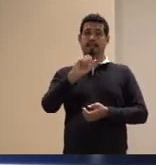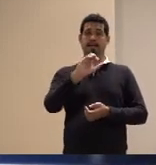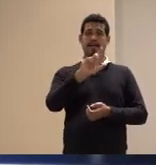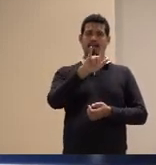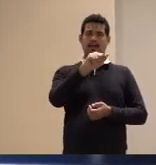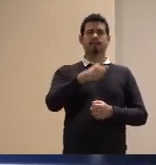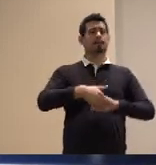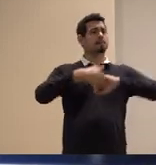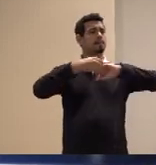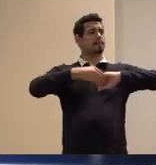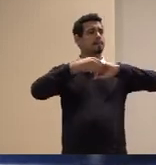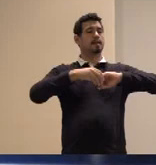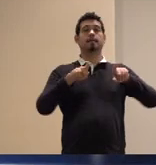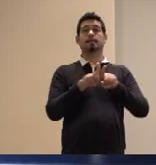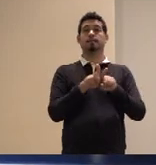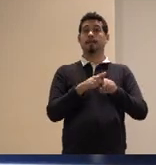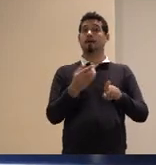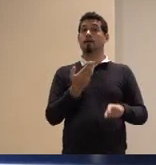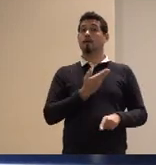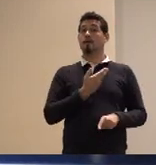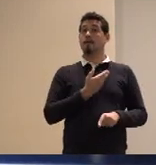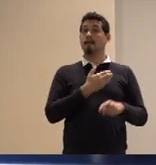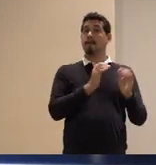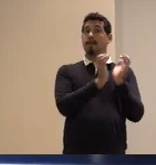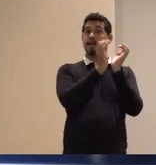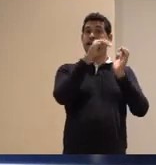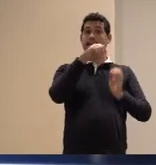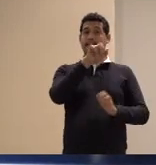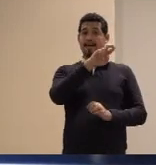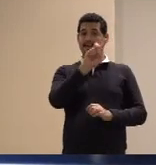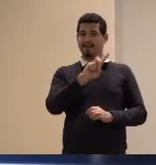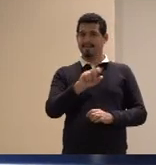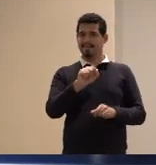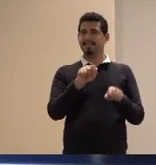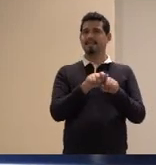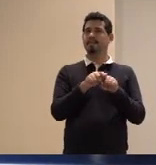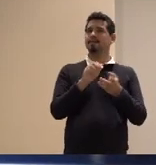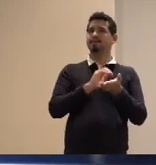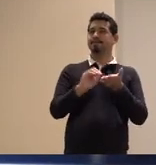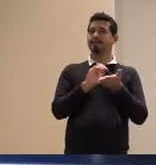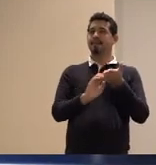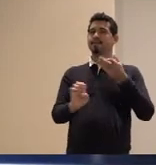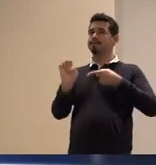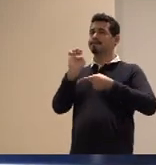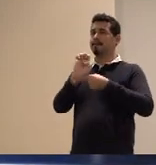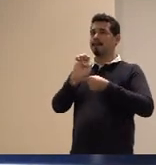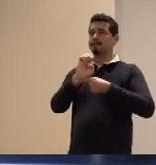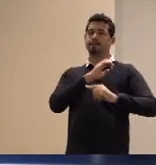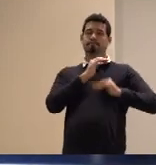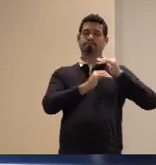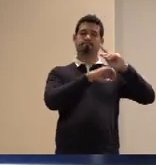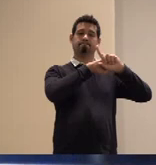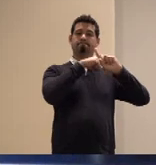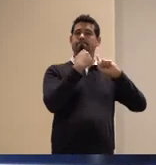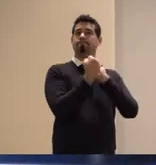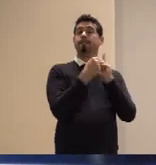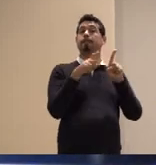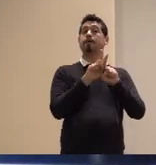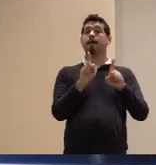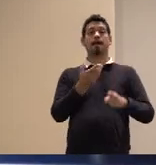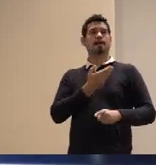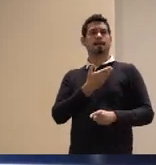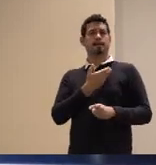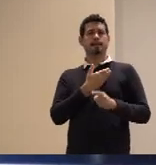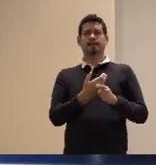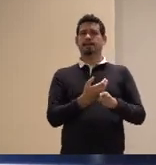cumprimentar a nossa colega Larissa, que neste ato representa o secretário de Estado de Desenvolvimento Social, e também a nossa colega no